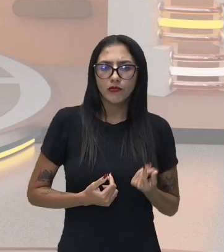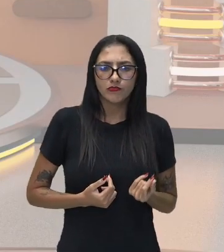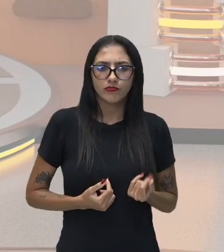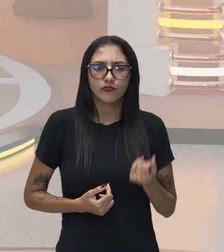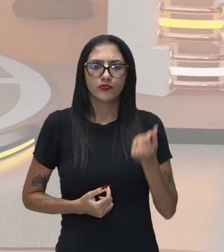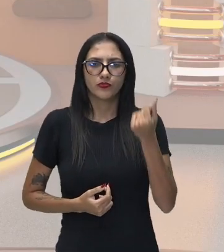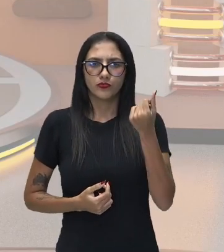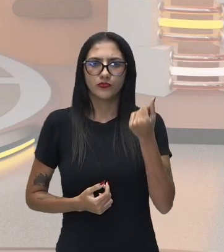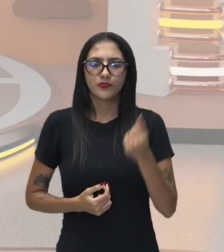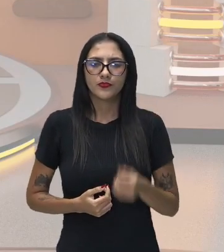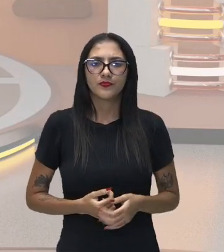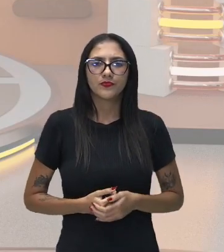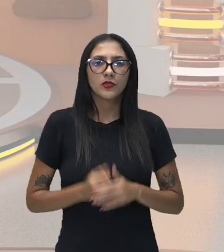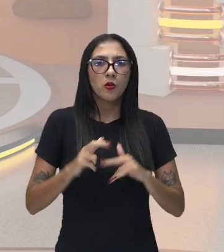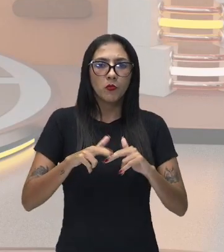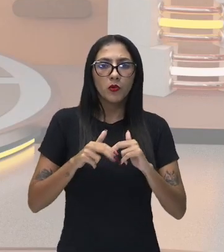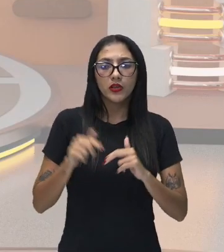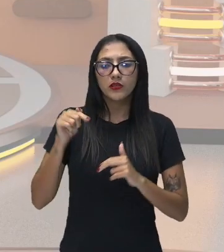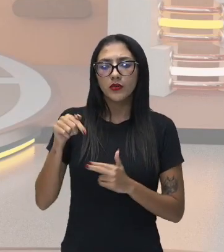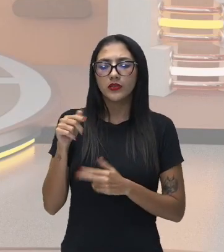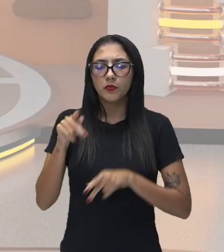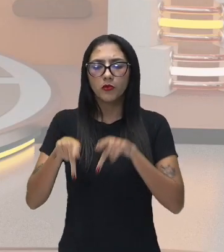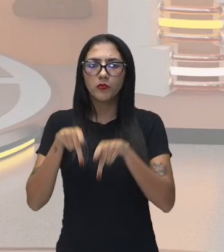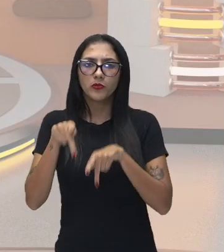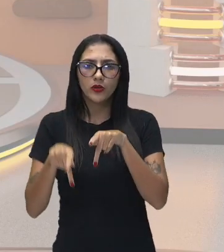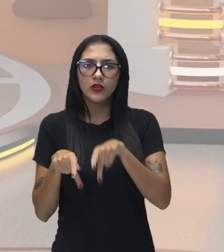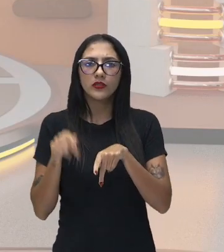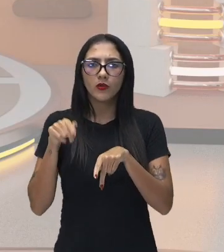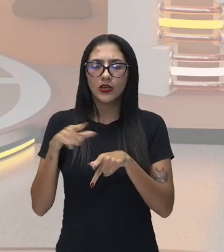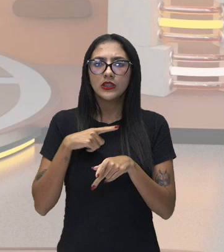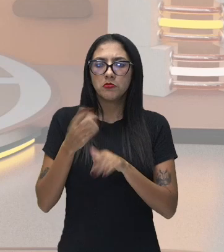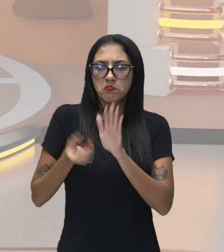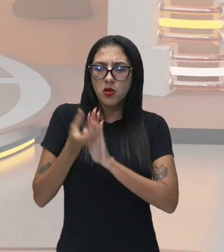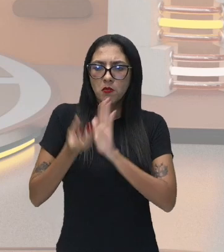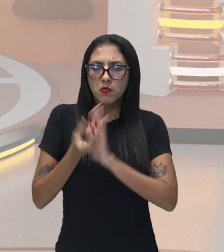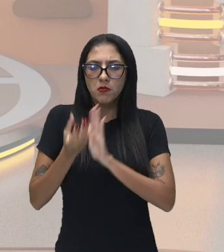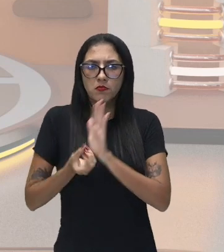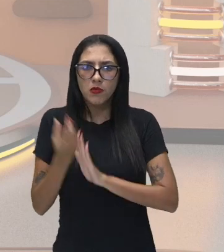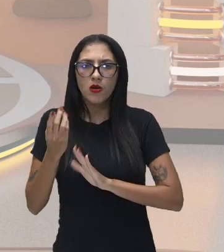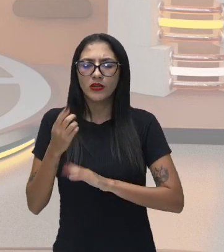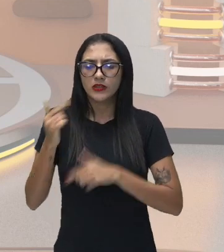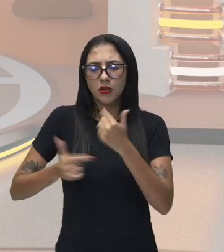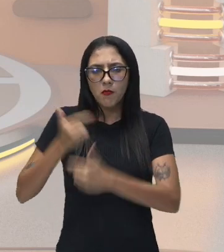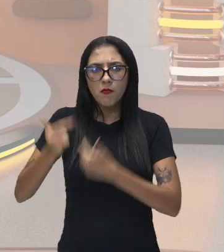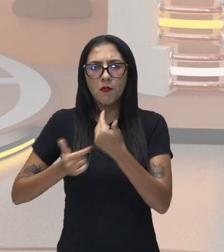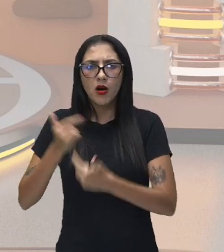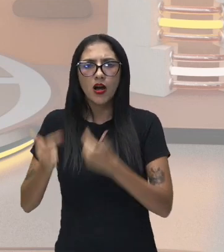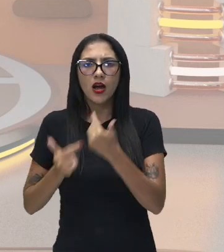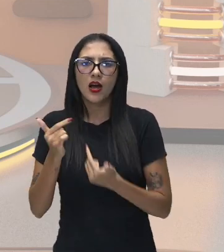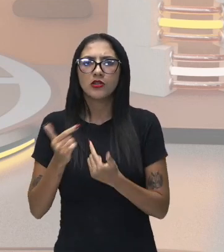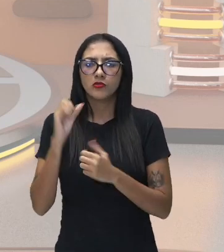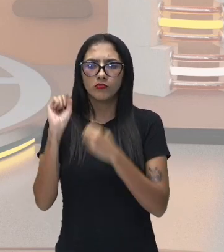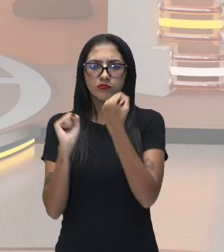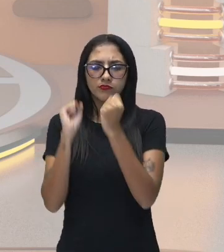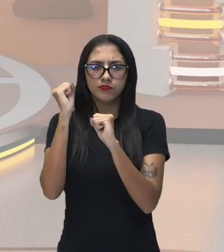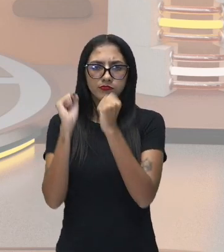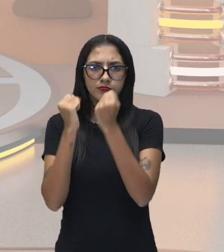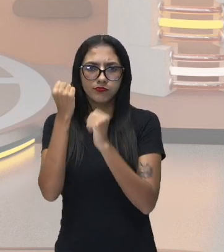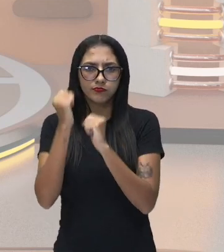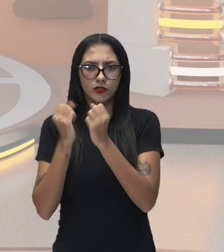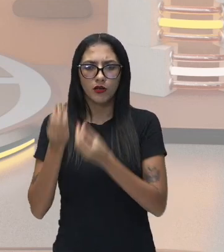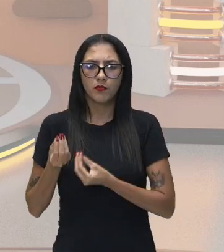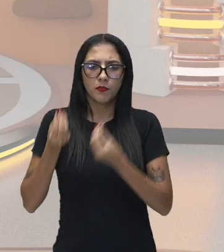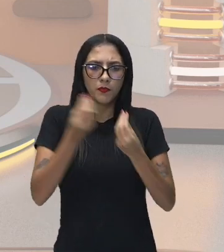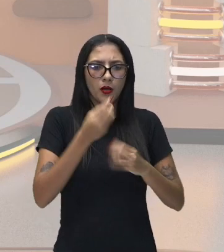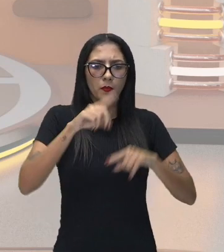isso, esses trabalhadores, apesar de serem altamente produtivos, colocando muitos produtos dentro do mercado